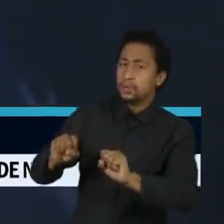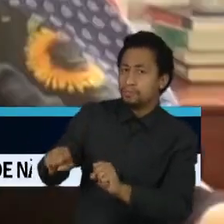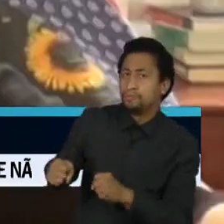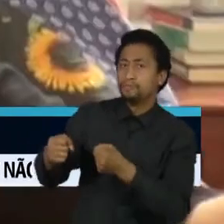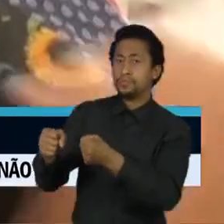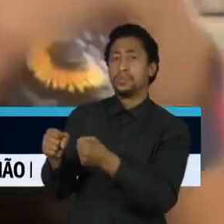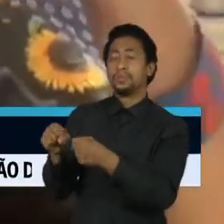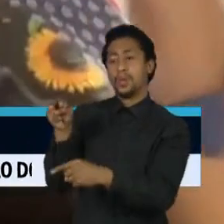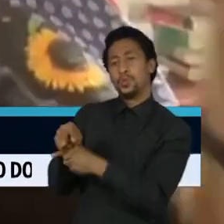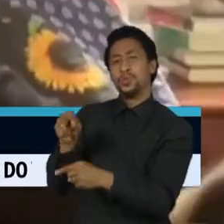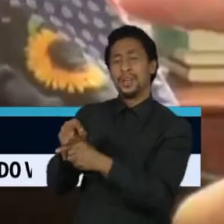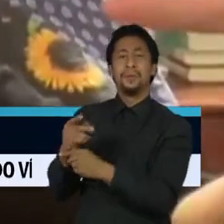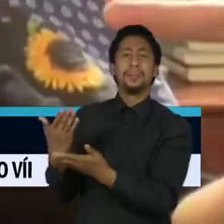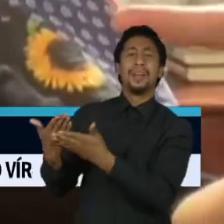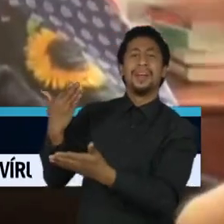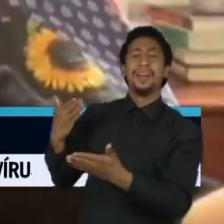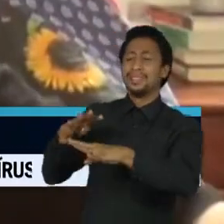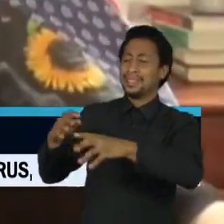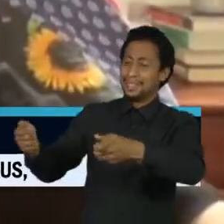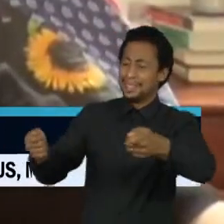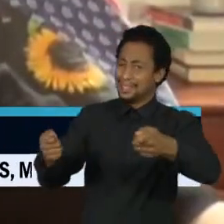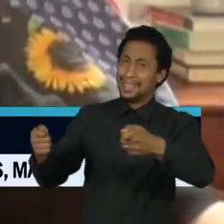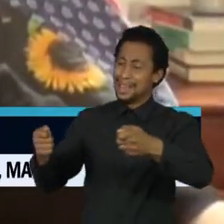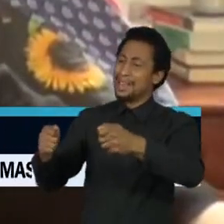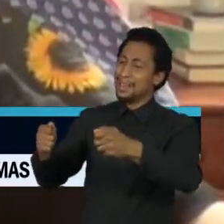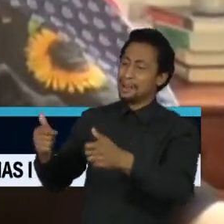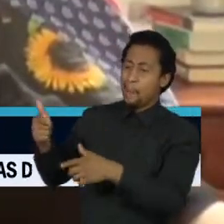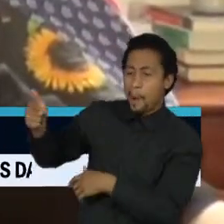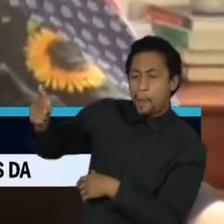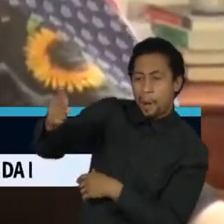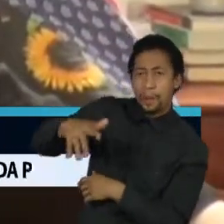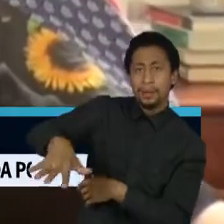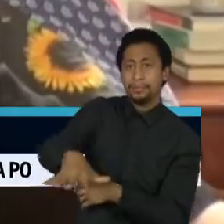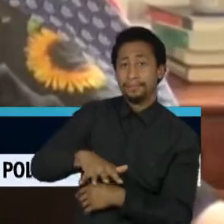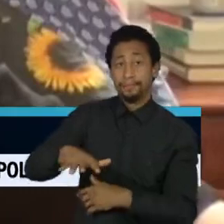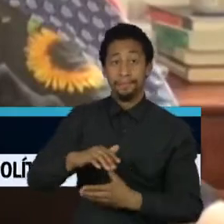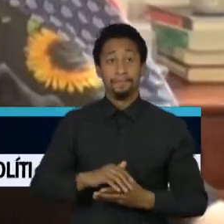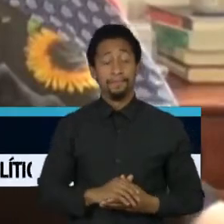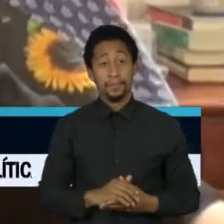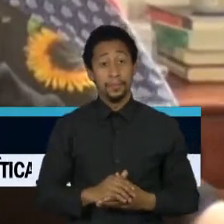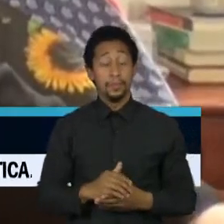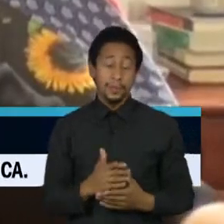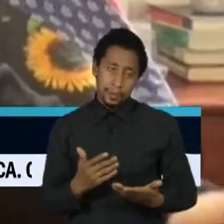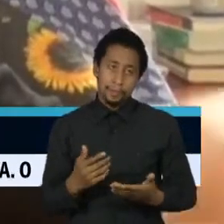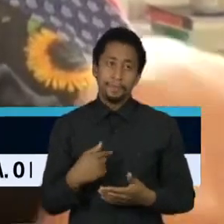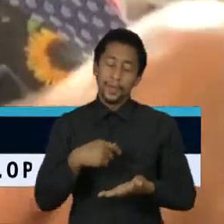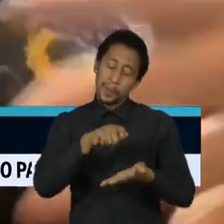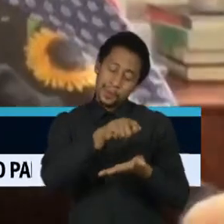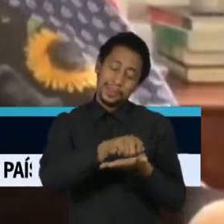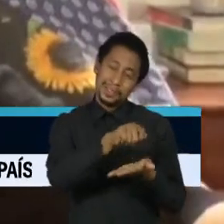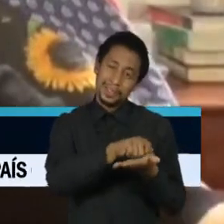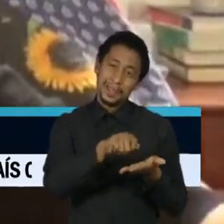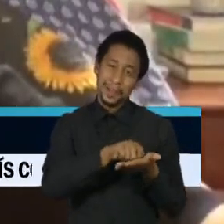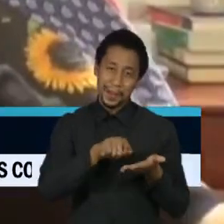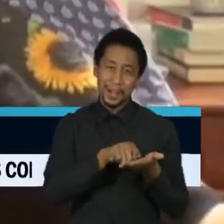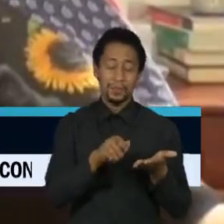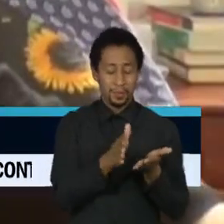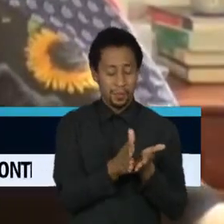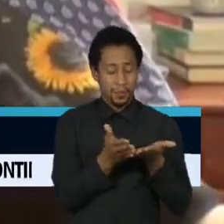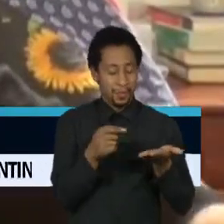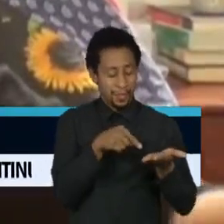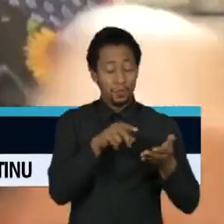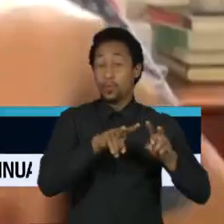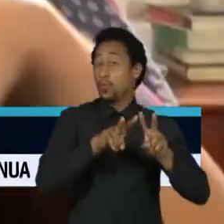grileiros. Eu escrevo sobre os povos da floresta da Amazônica, que está